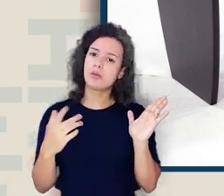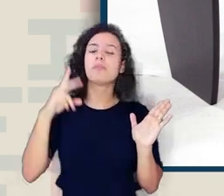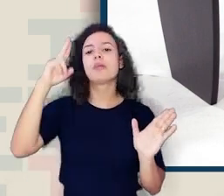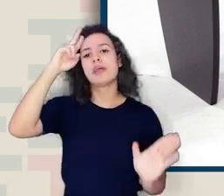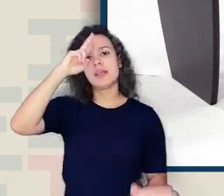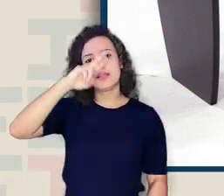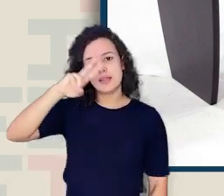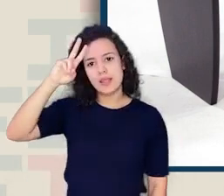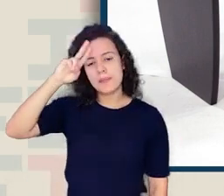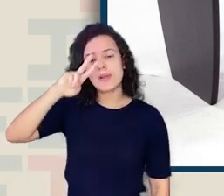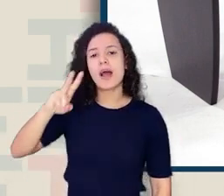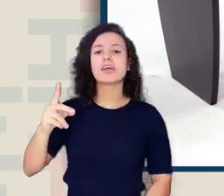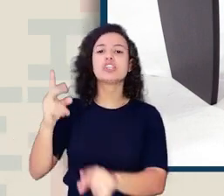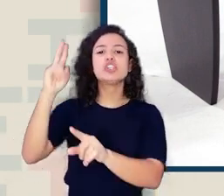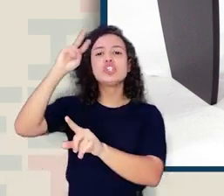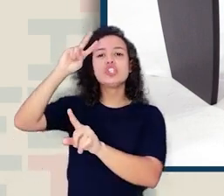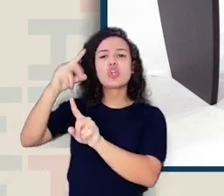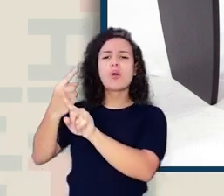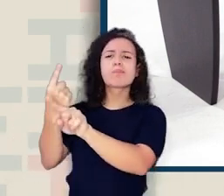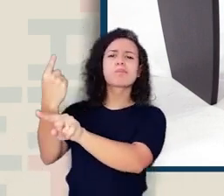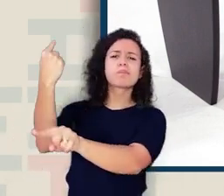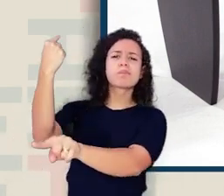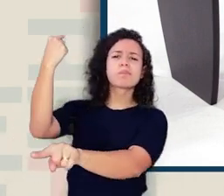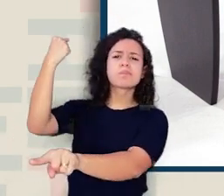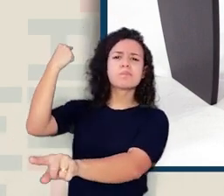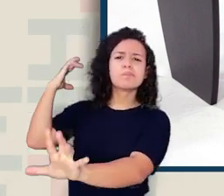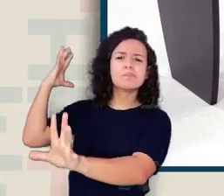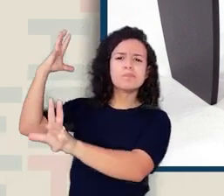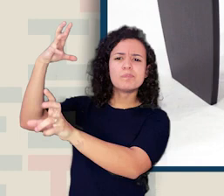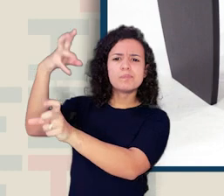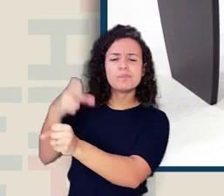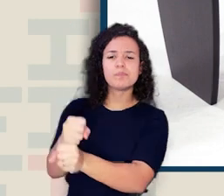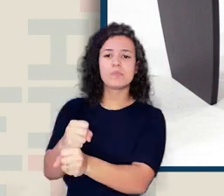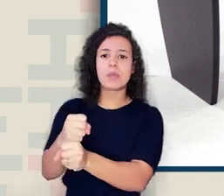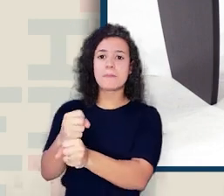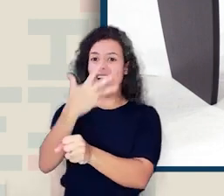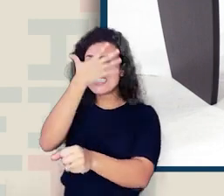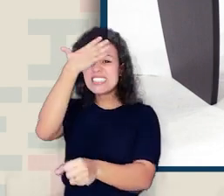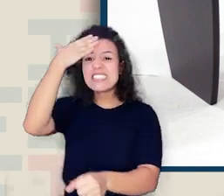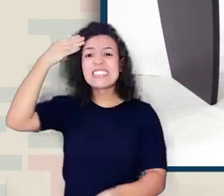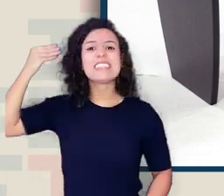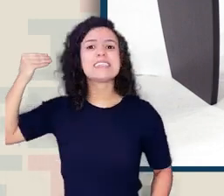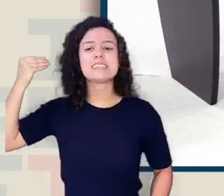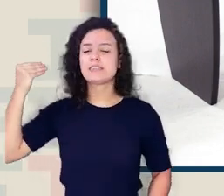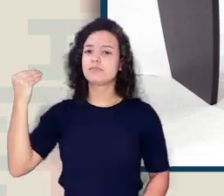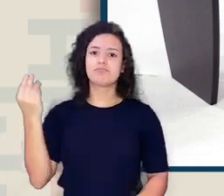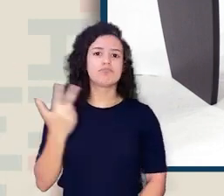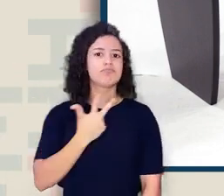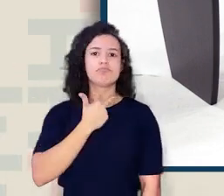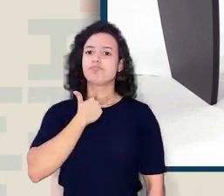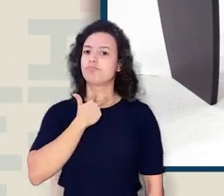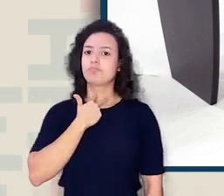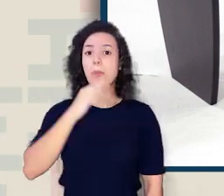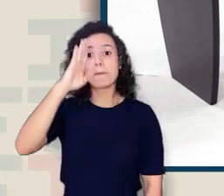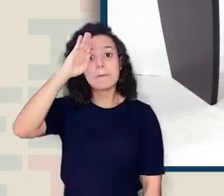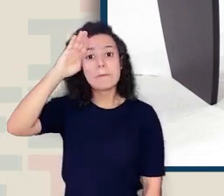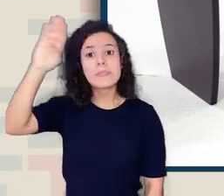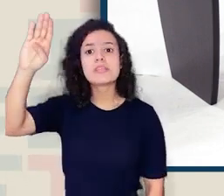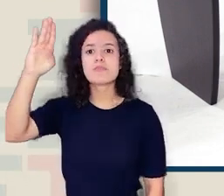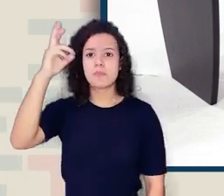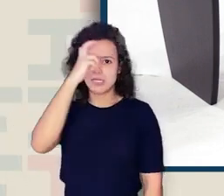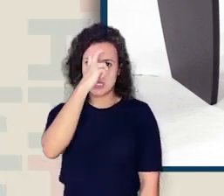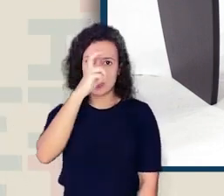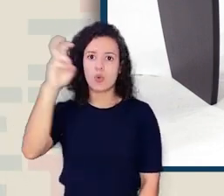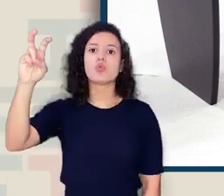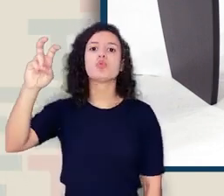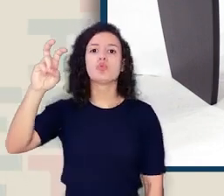nós temos aí também que lembrar um traço histórico na nossa cidade para não cair nesse apagamento histórico,